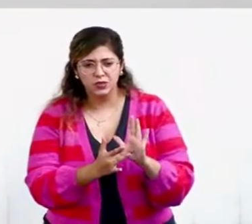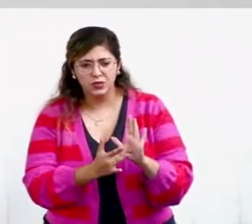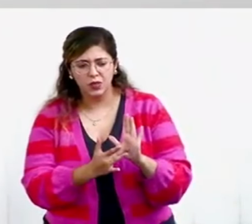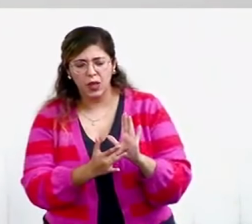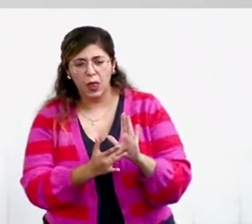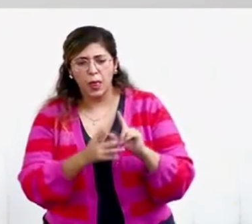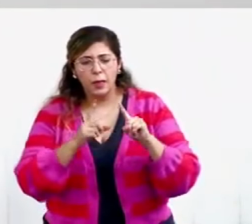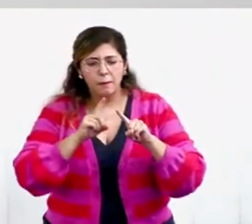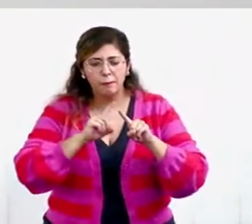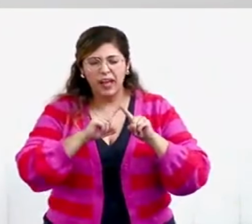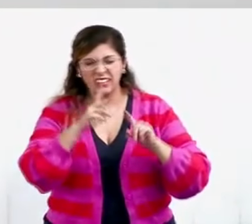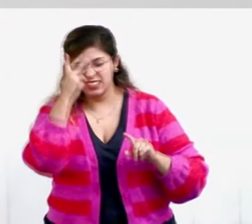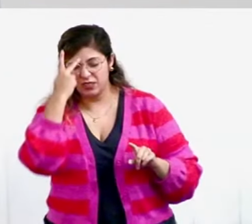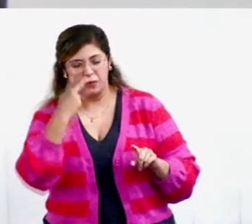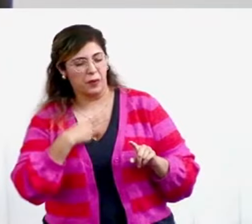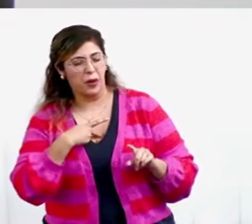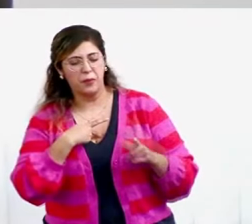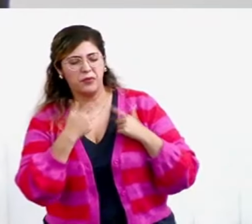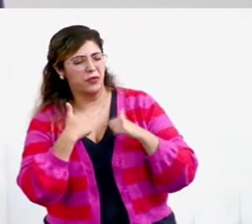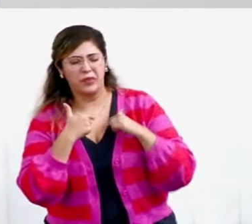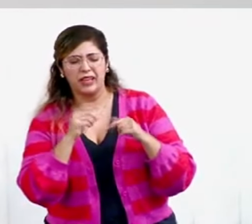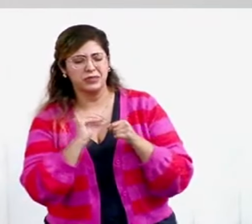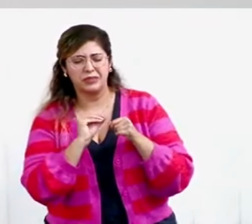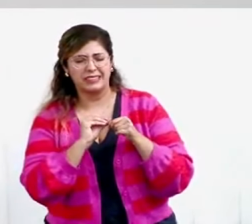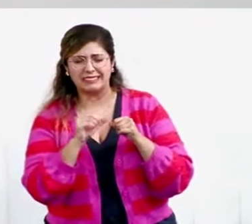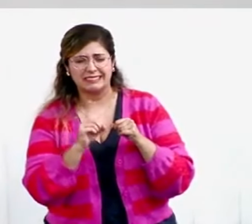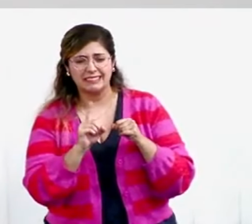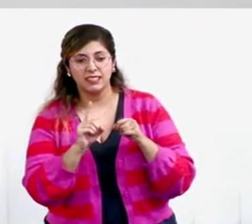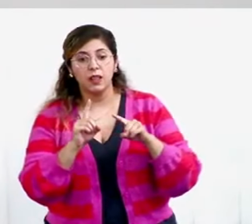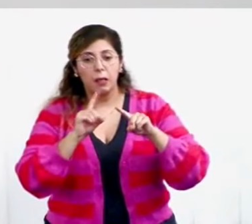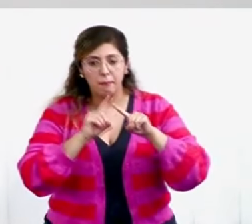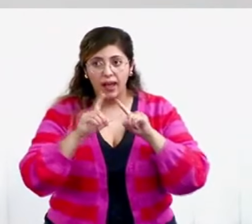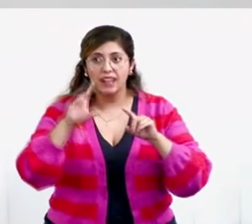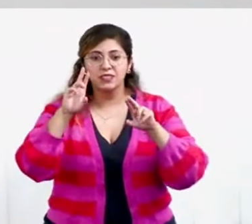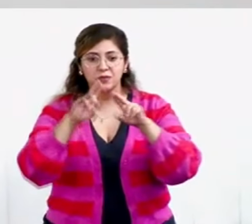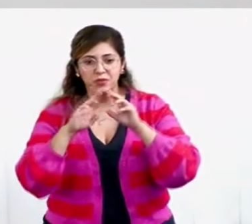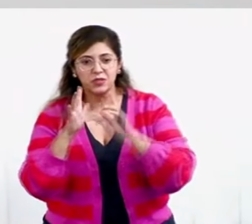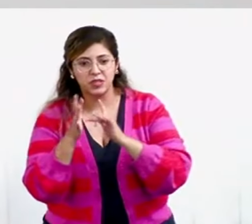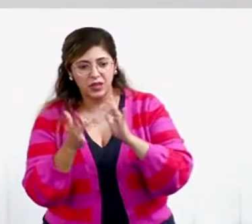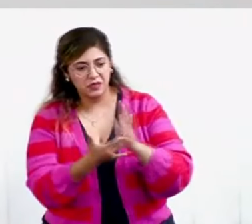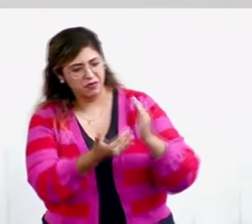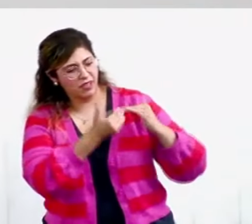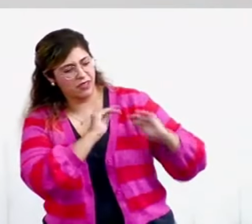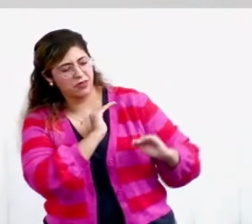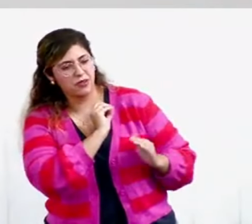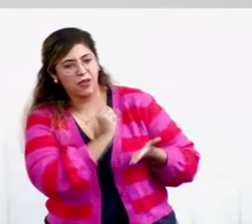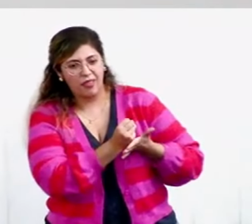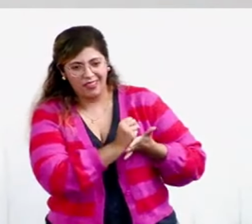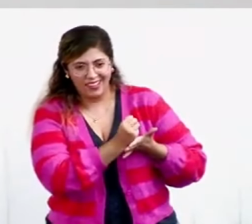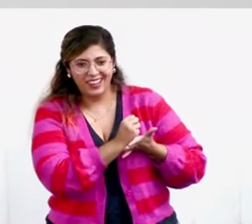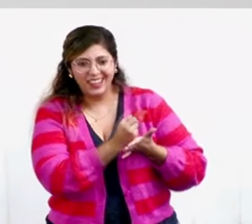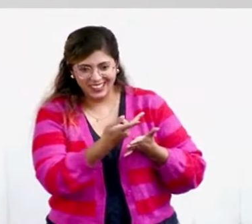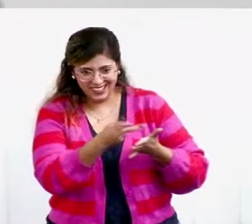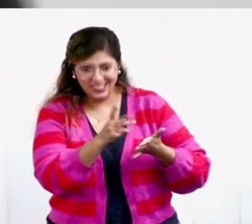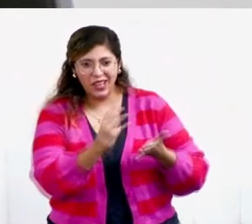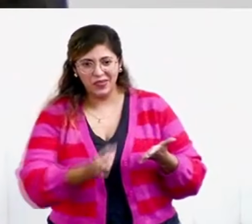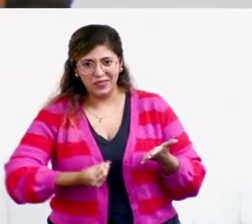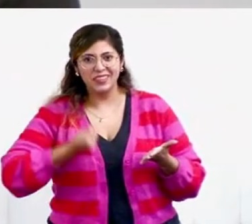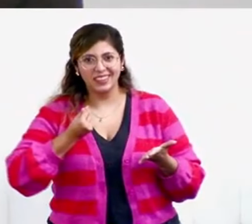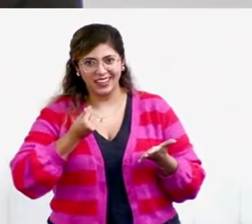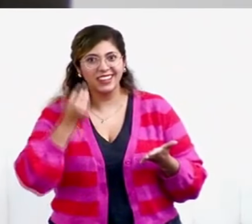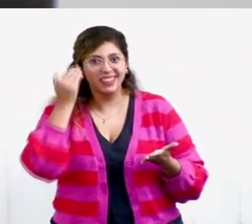mas porque nele foi imputada a justiça de Deus, ele foi declarado como um justo diante de Deus, ele foi separado para